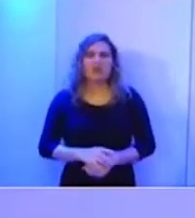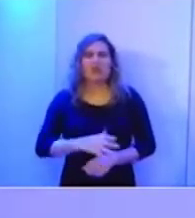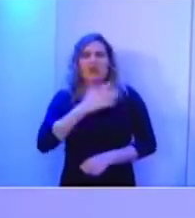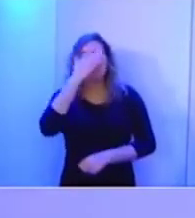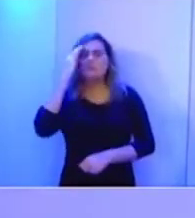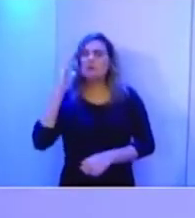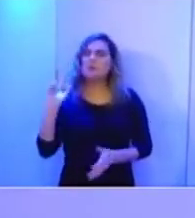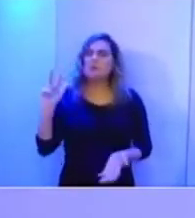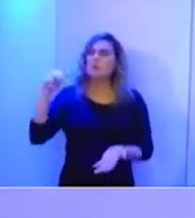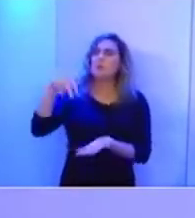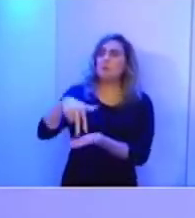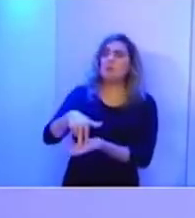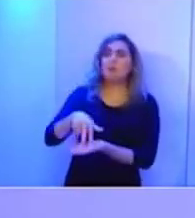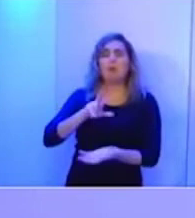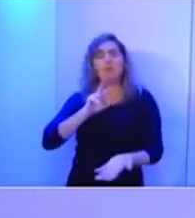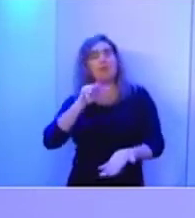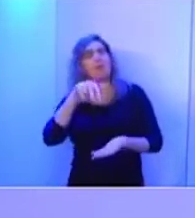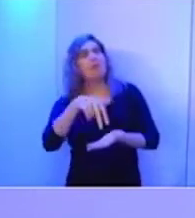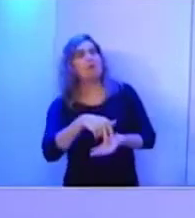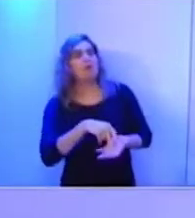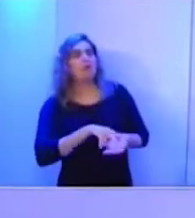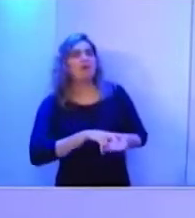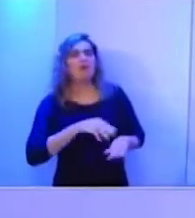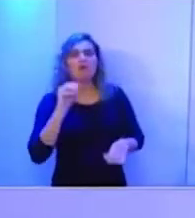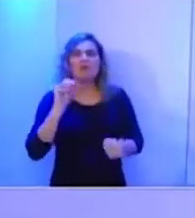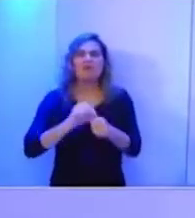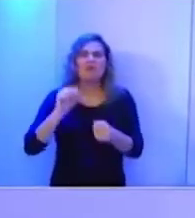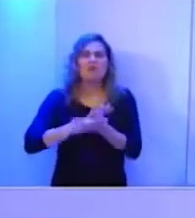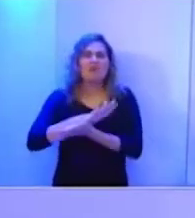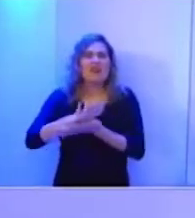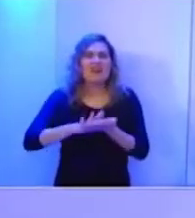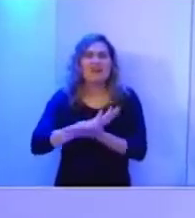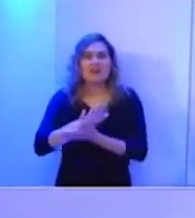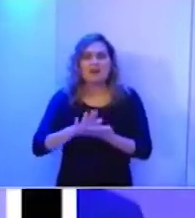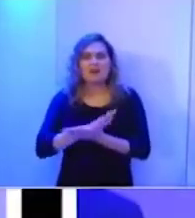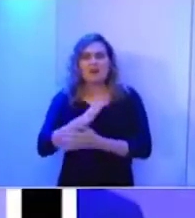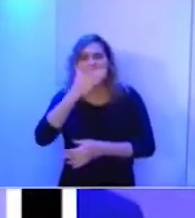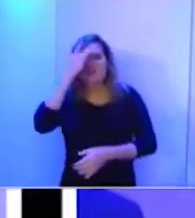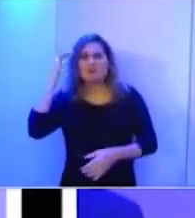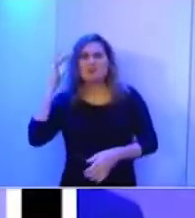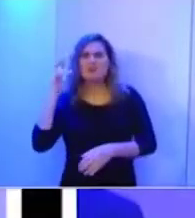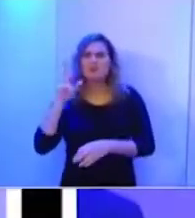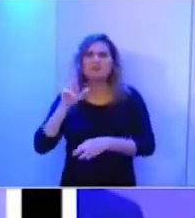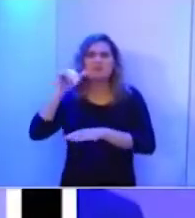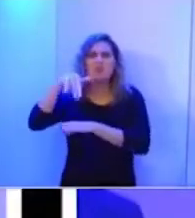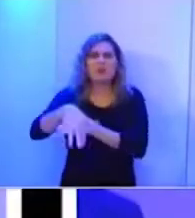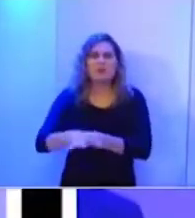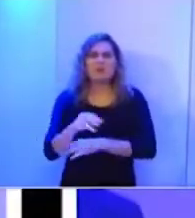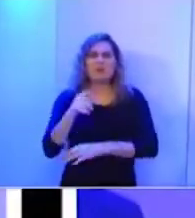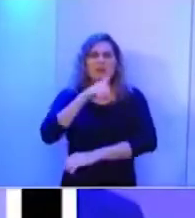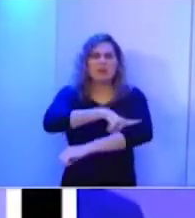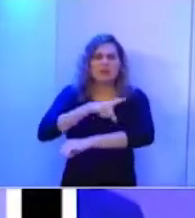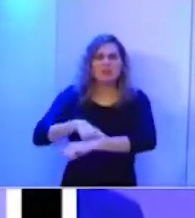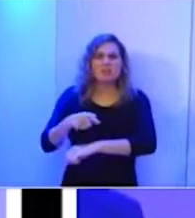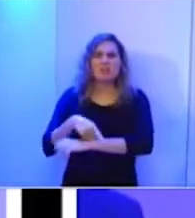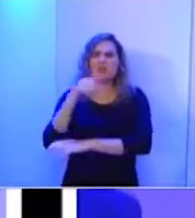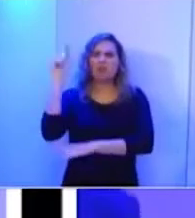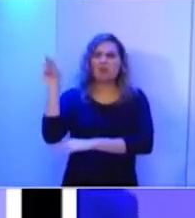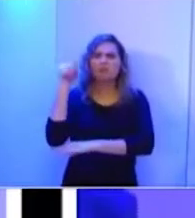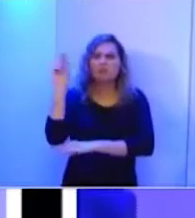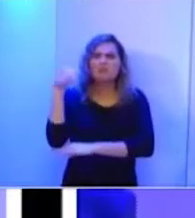faz nada por ninguém. Quem está agora lá na Zona Norte, quem está lá nas Rocas, quem está em Mãe Luísa, está vendo isso